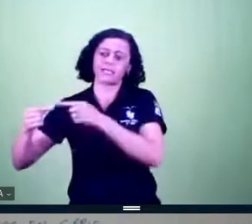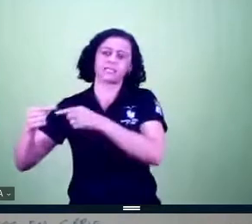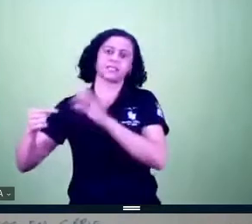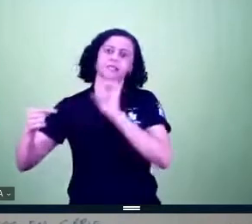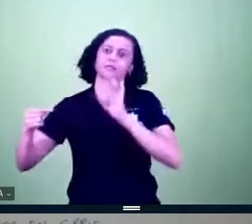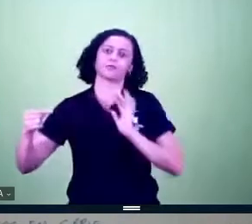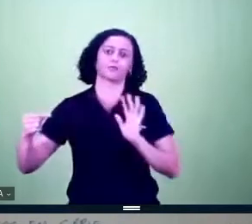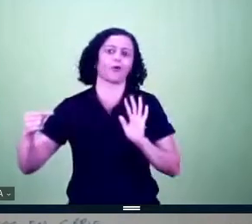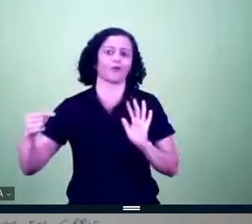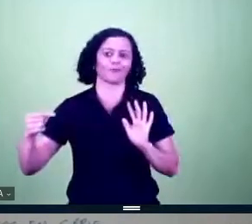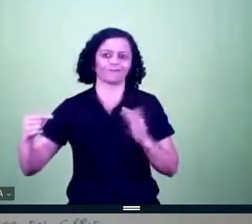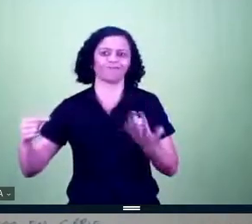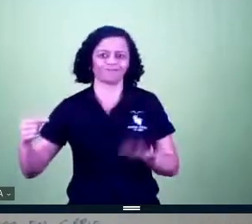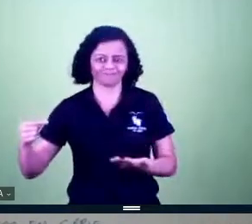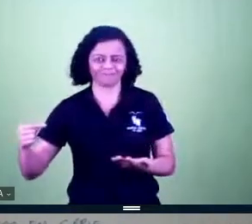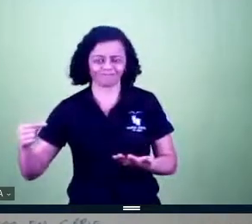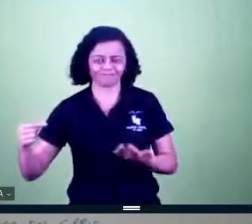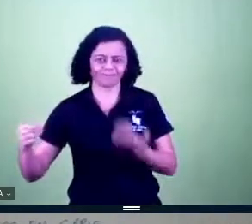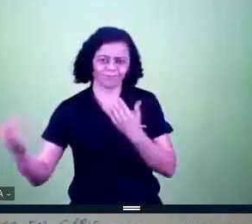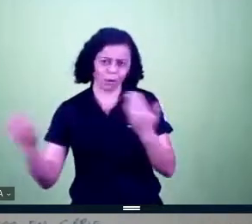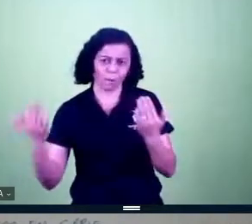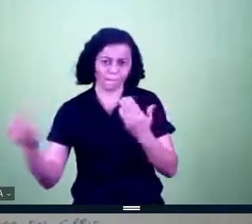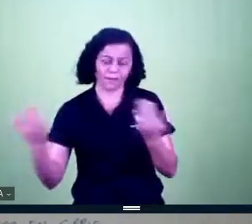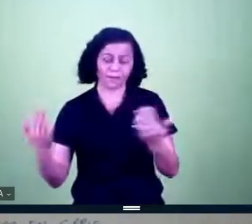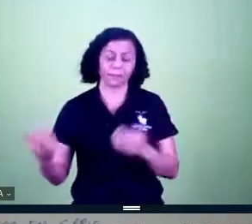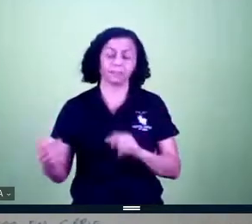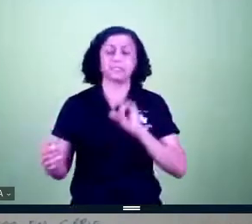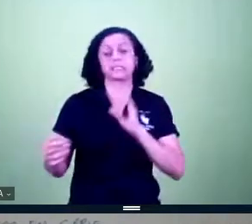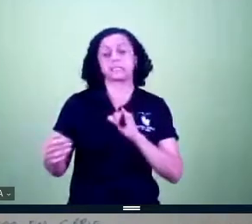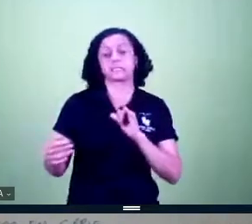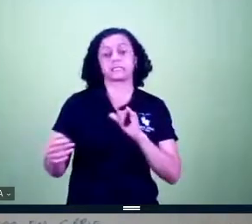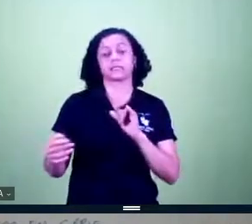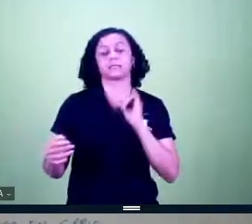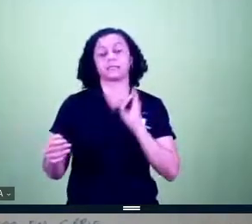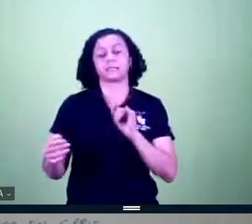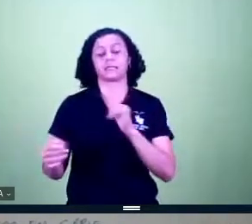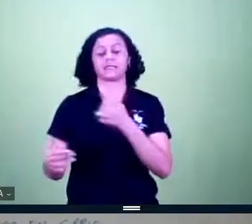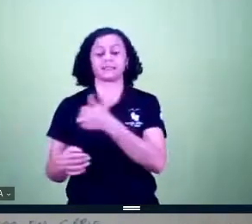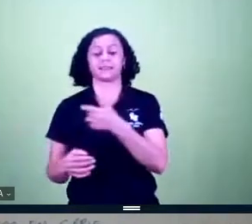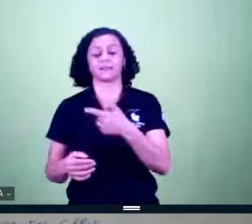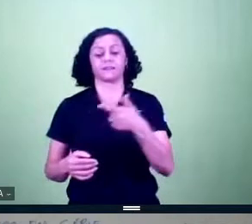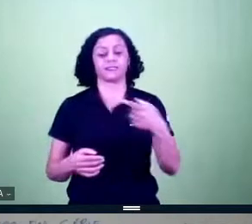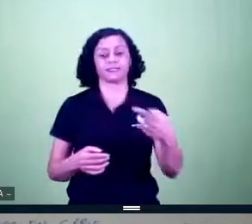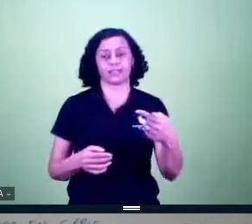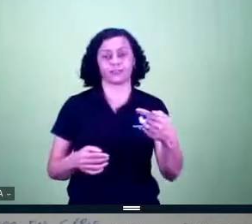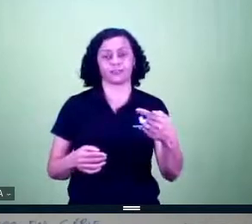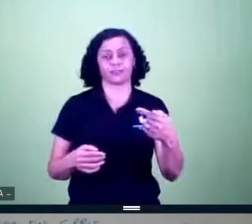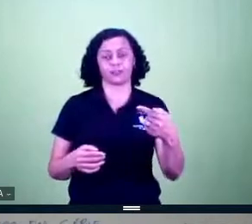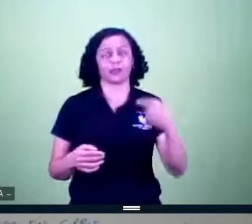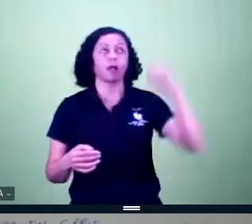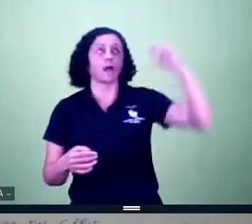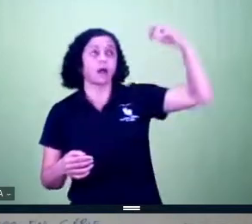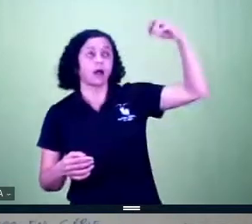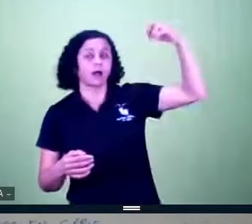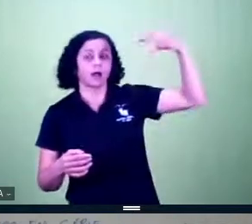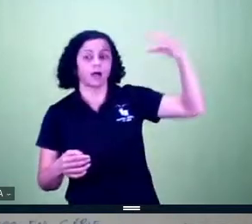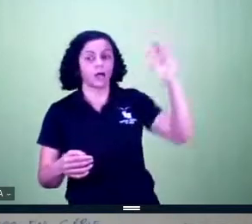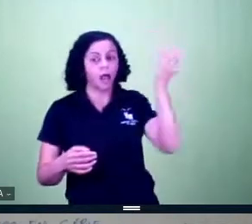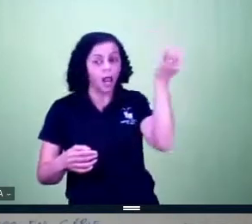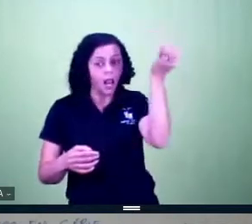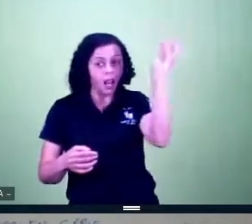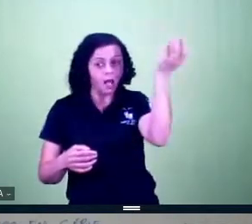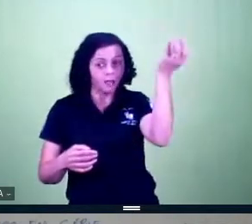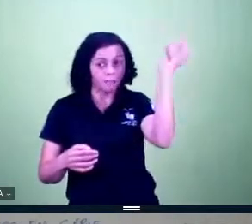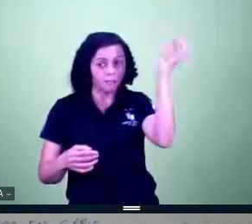ligada em uma resistência, se eu pegar uns 127 volts e ligar exclusivamente numa lâmpada, a lâmpada vai receber a tensão